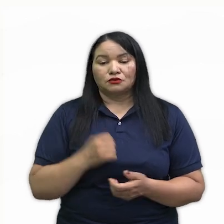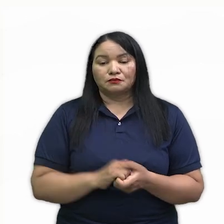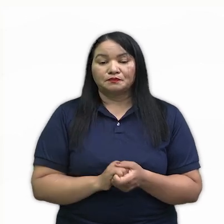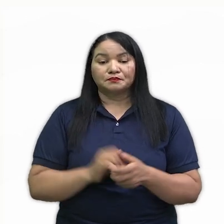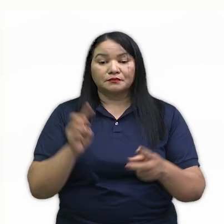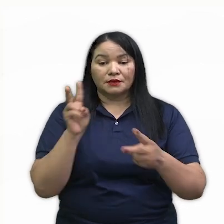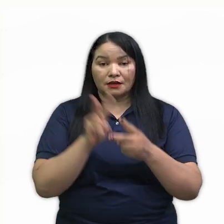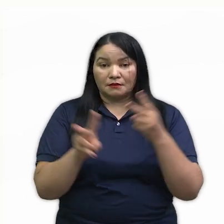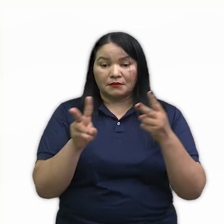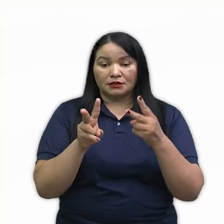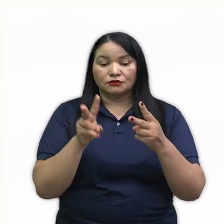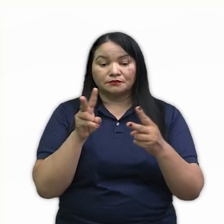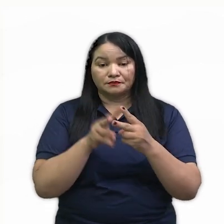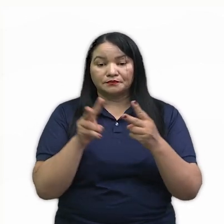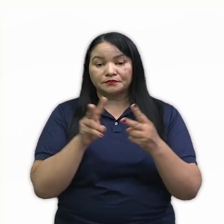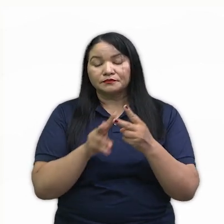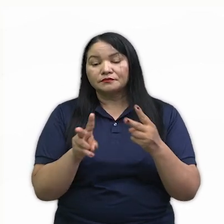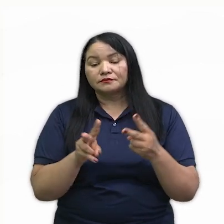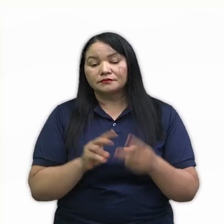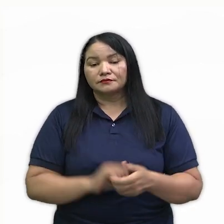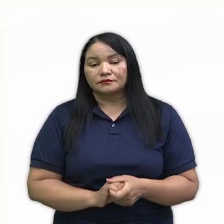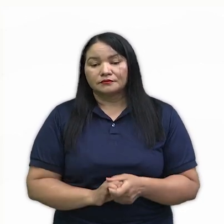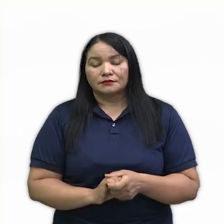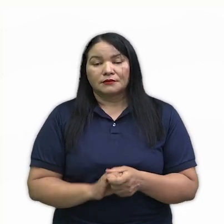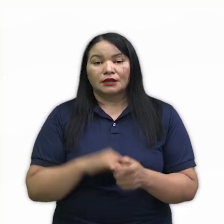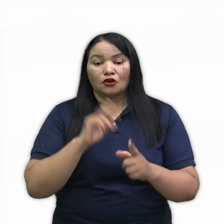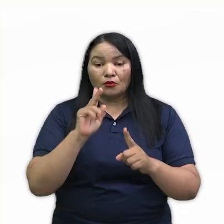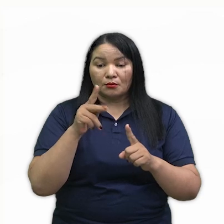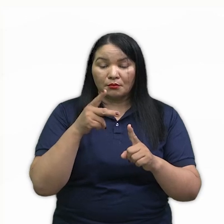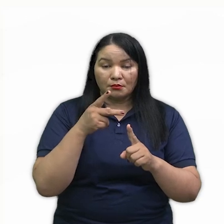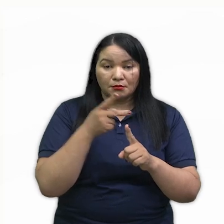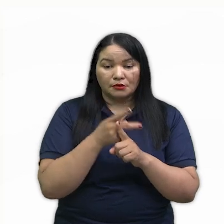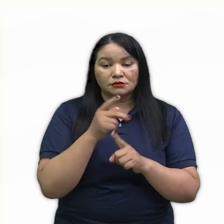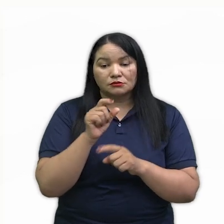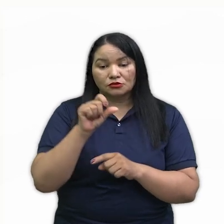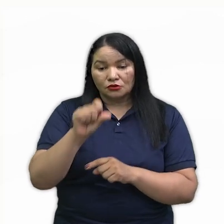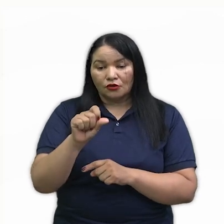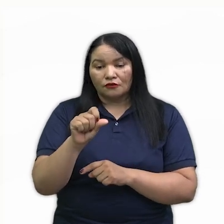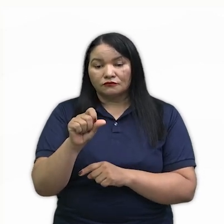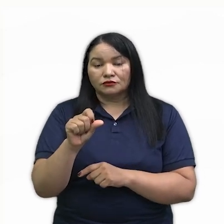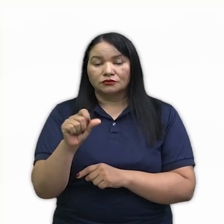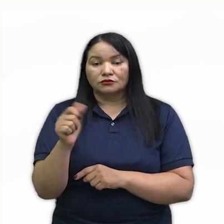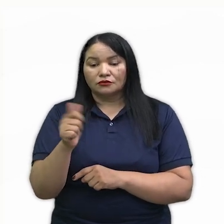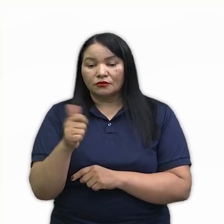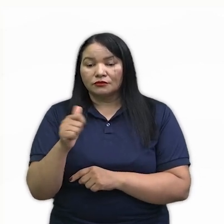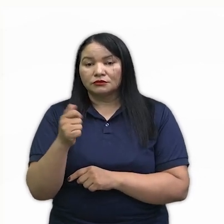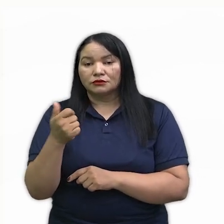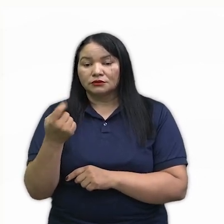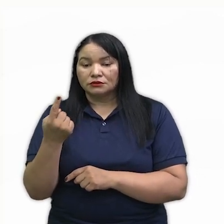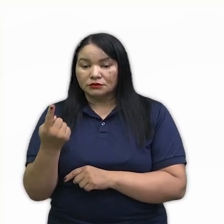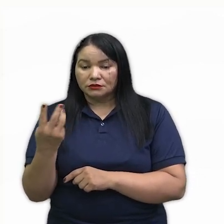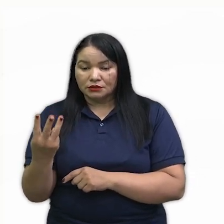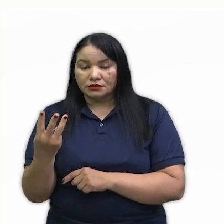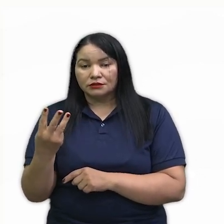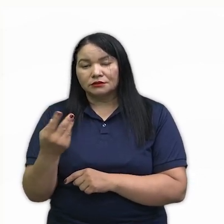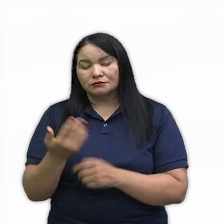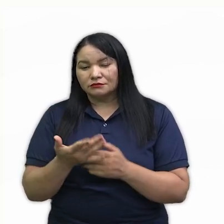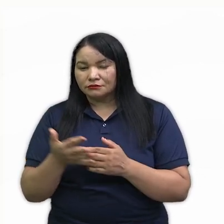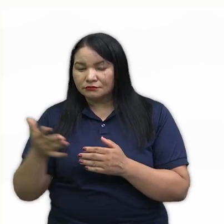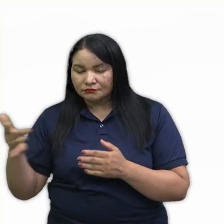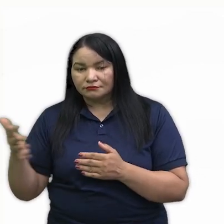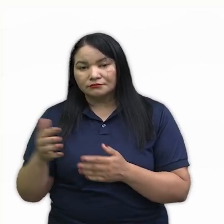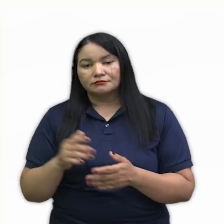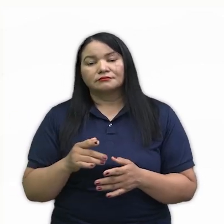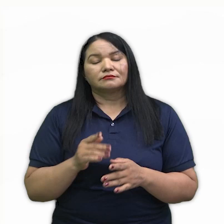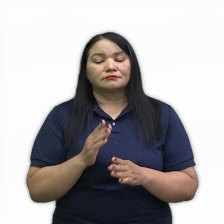1, 3, 5. Então, o próximo aqui seria o 9, 11, 13, 15, né? E assim eu conseguiria chegar